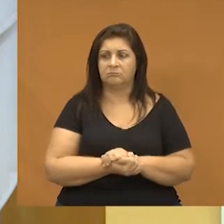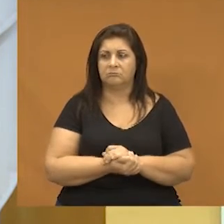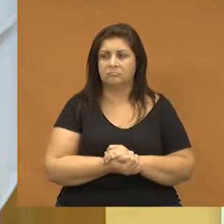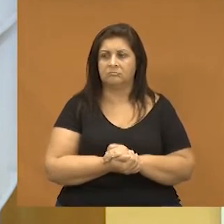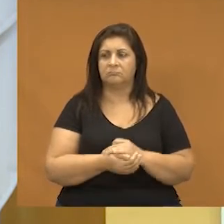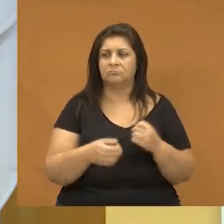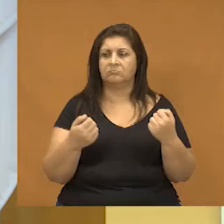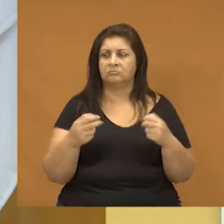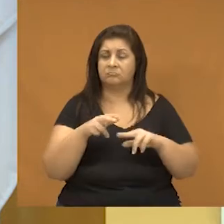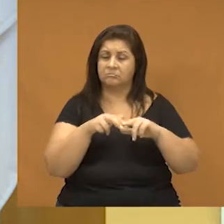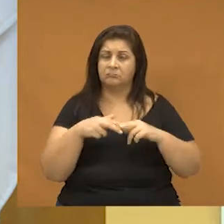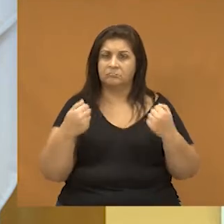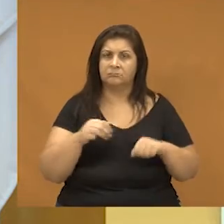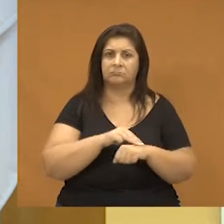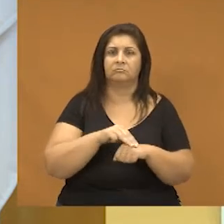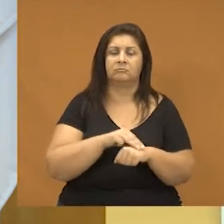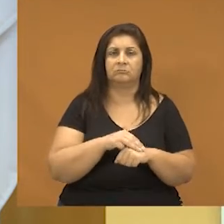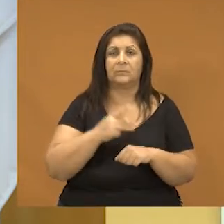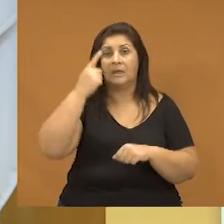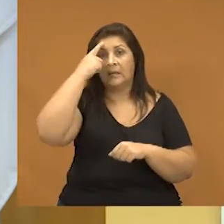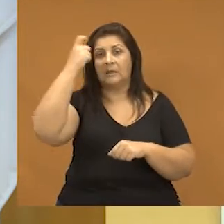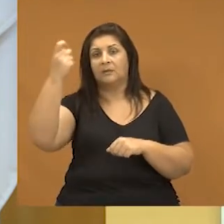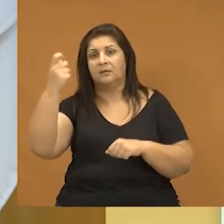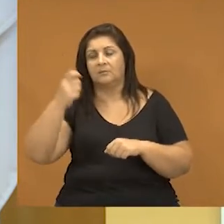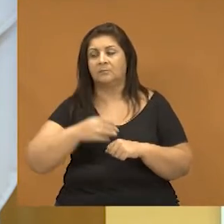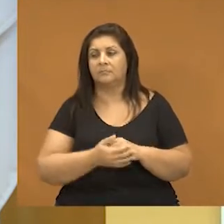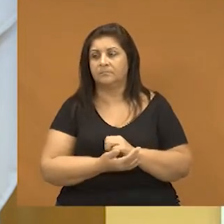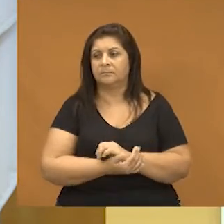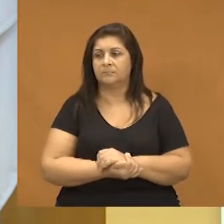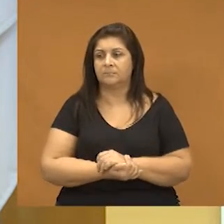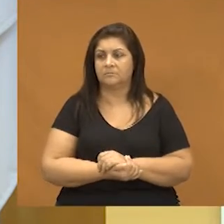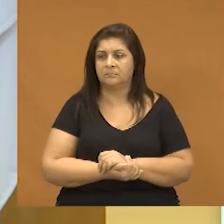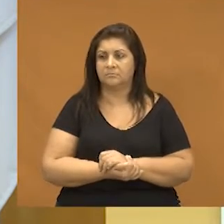ser discutido aqui. A ideia é essa. Pois não, vereador Valmir?